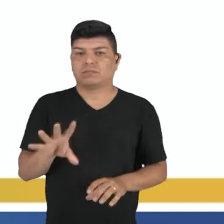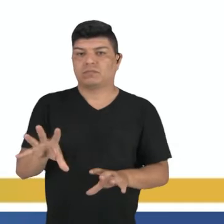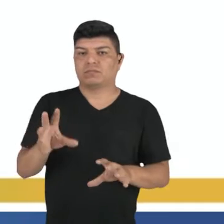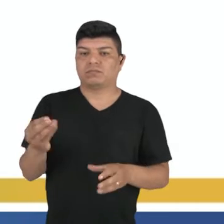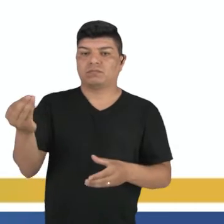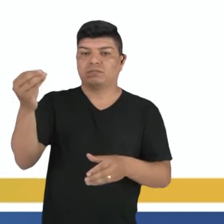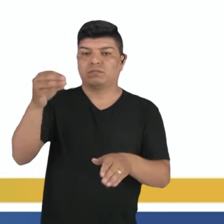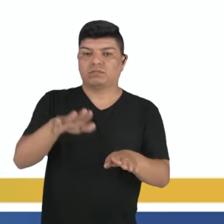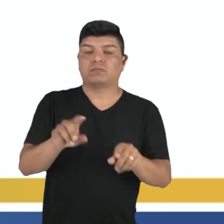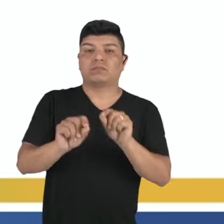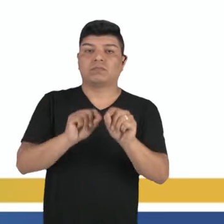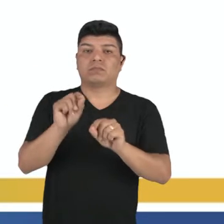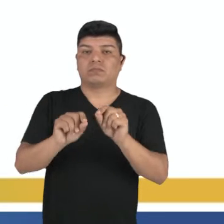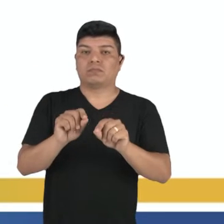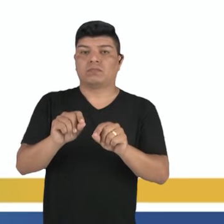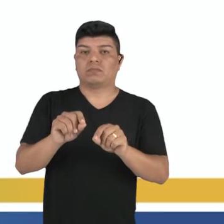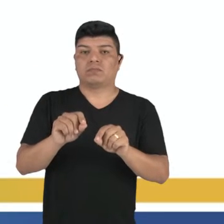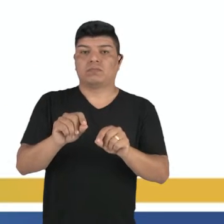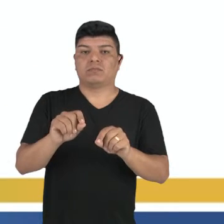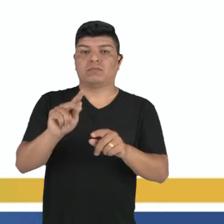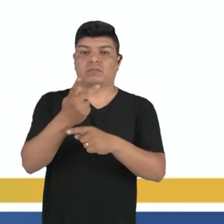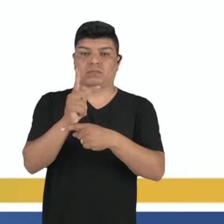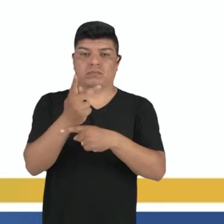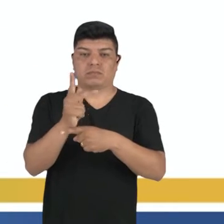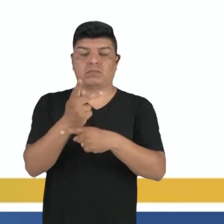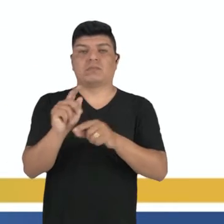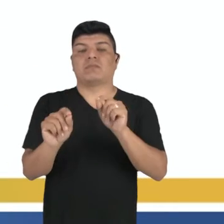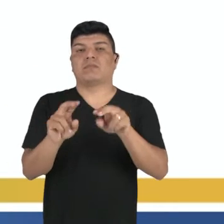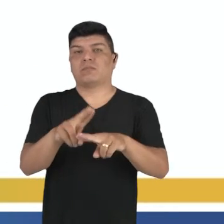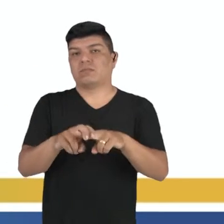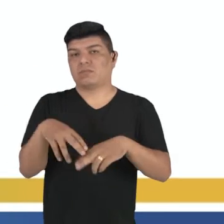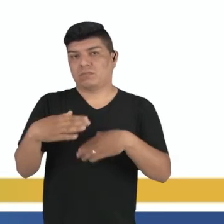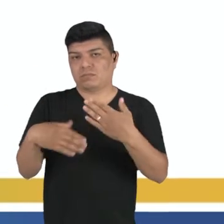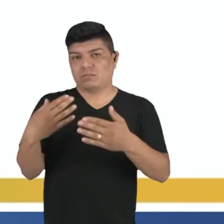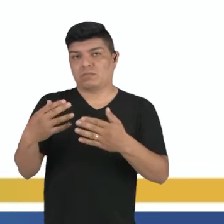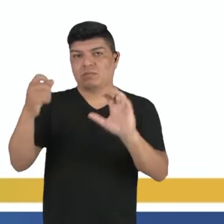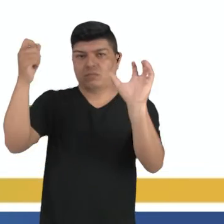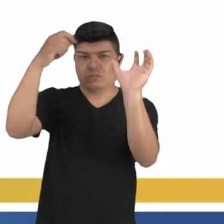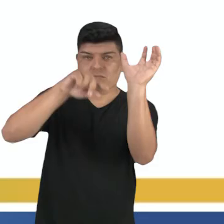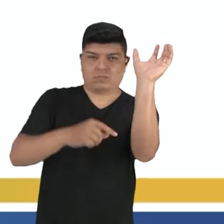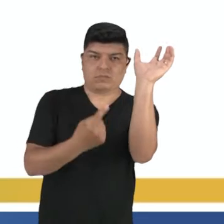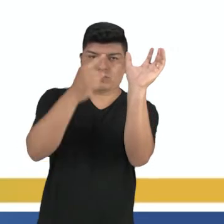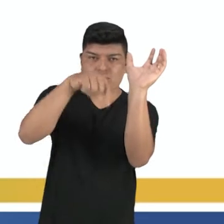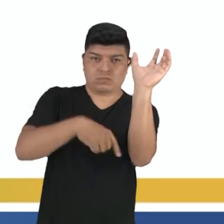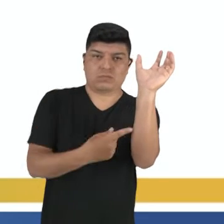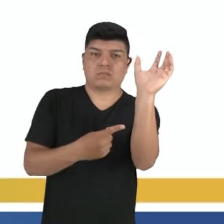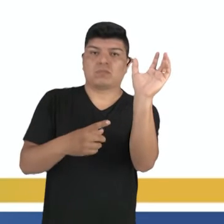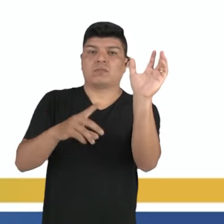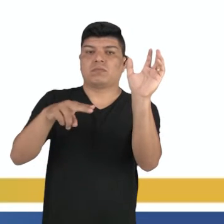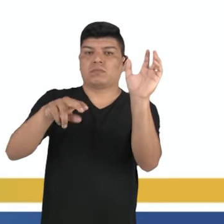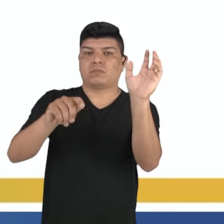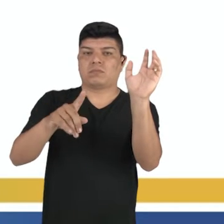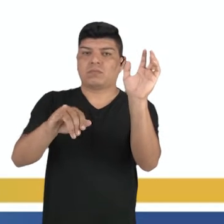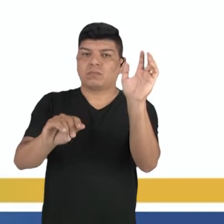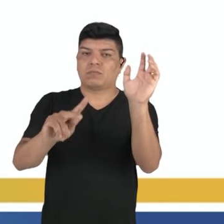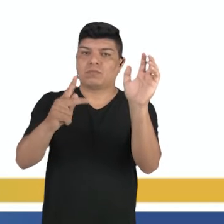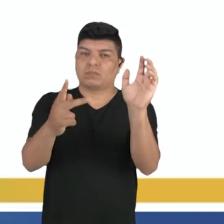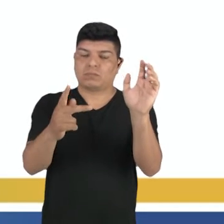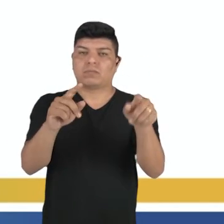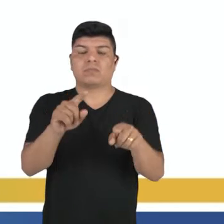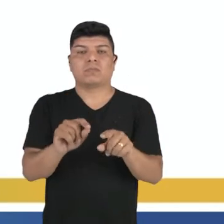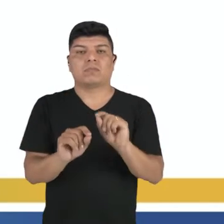adição de hidrogênio nesse caso né Essa é esse processo de fotossíntese essa na DP ocorre